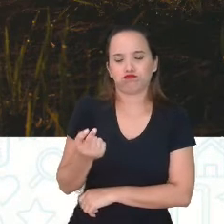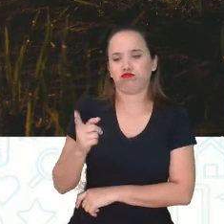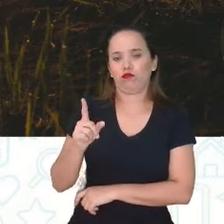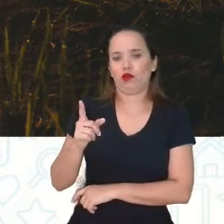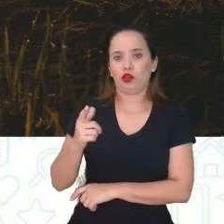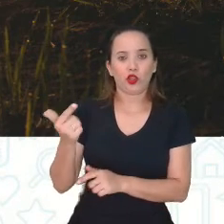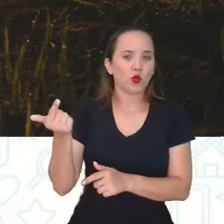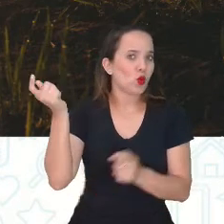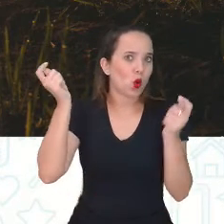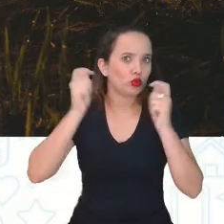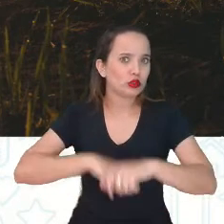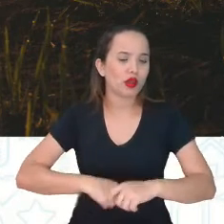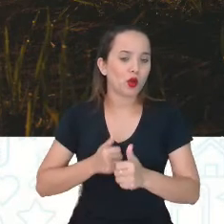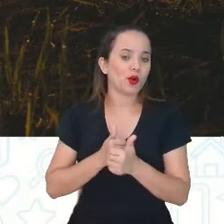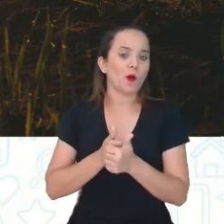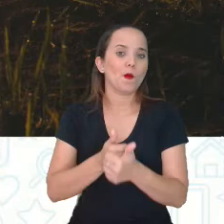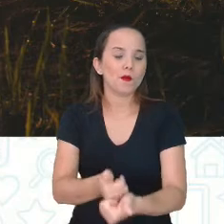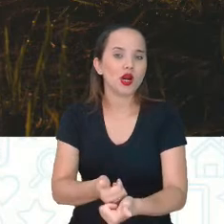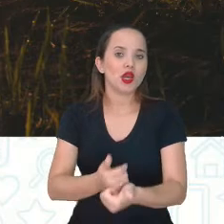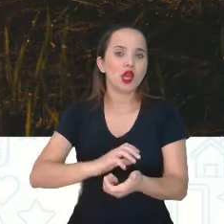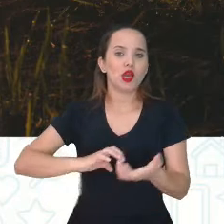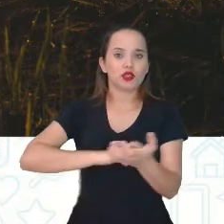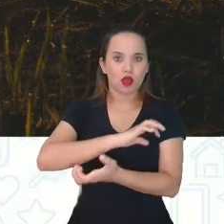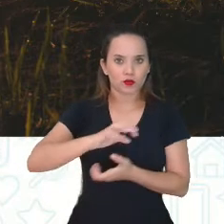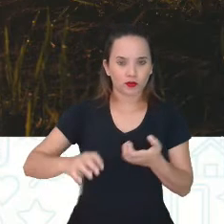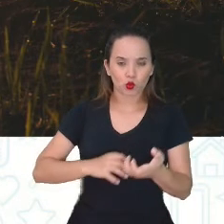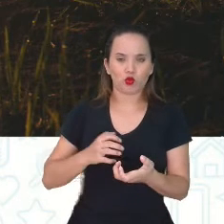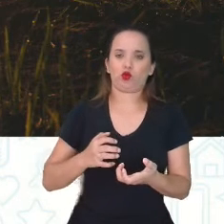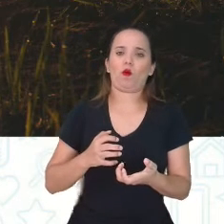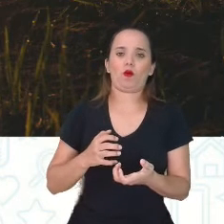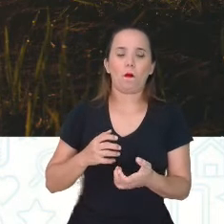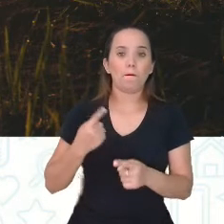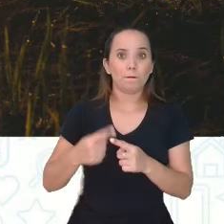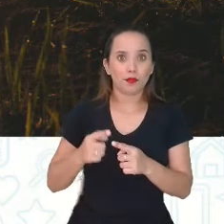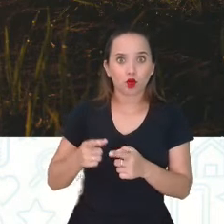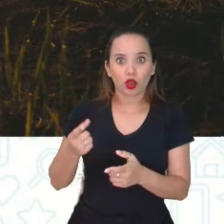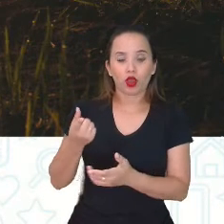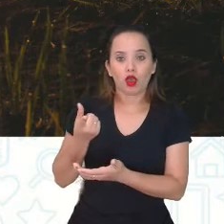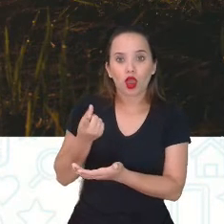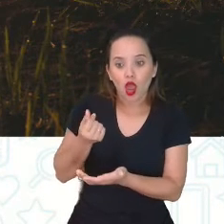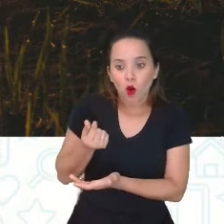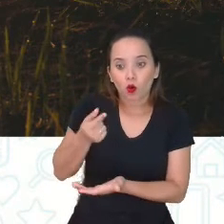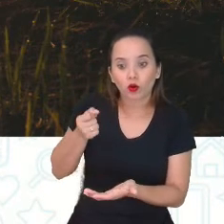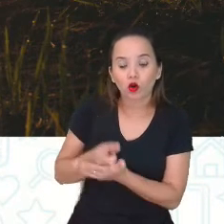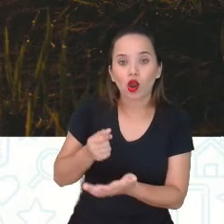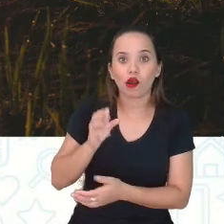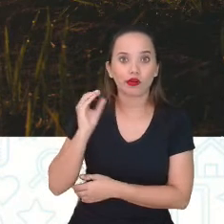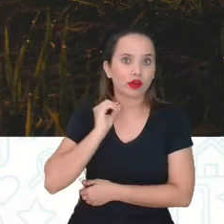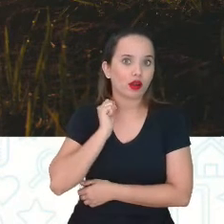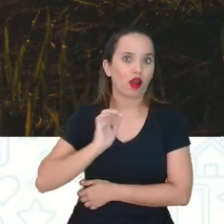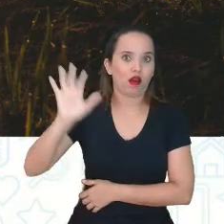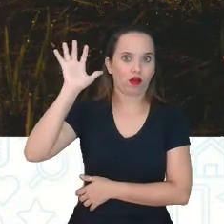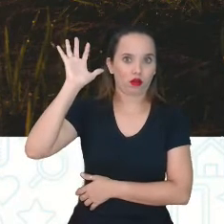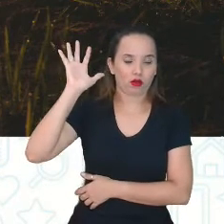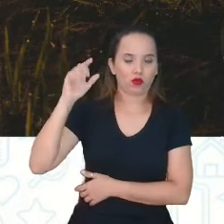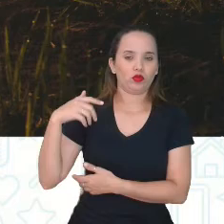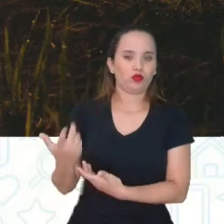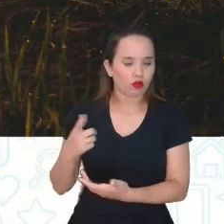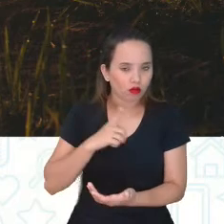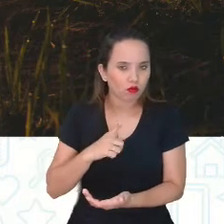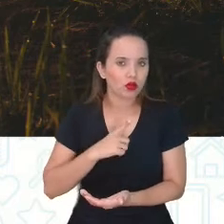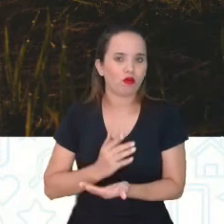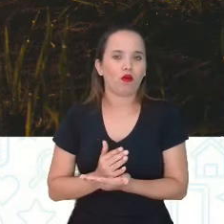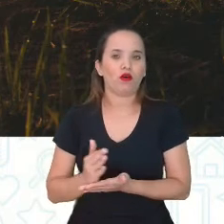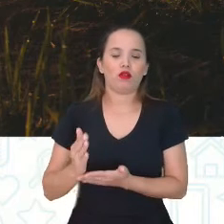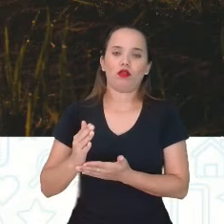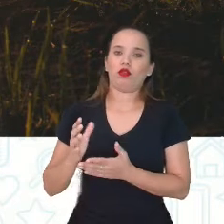que não conseguiram acompanhar essa modernização, porque o custo é muito caro. Então, a questão do aumento da